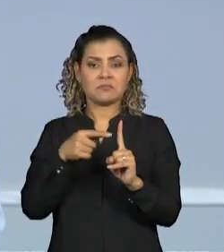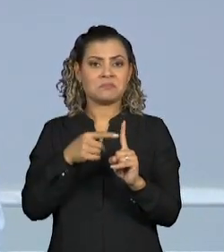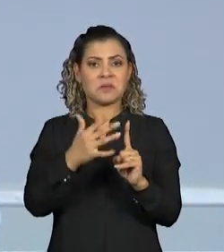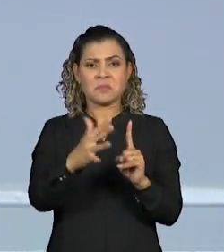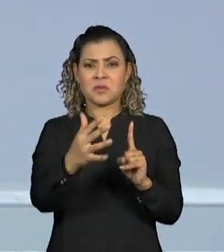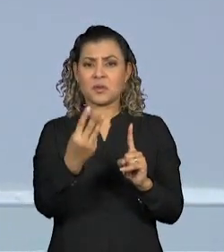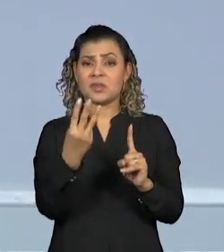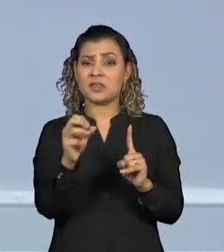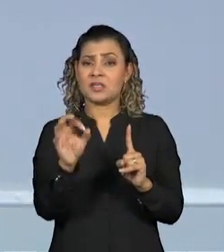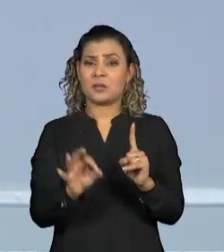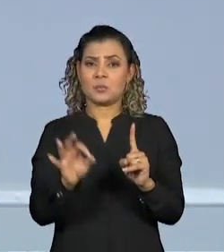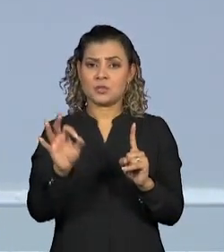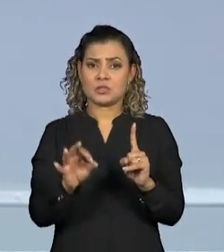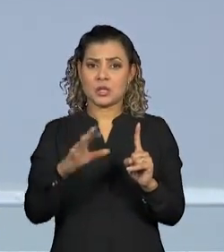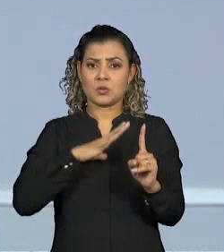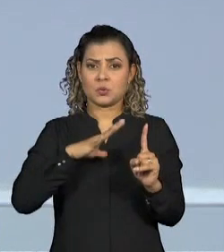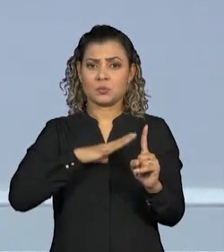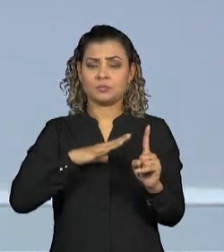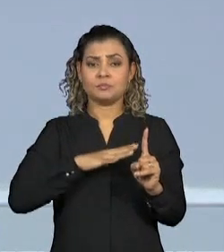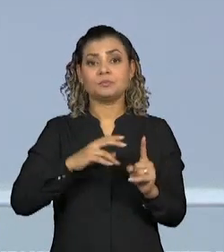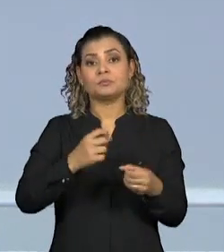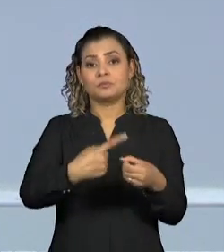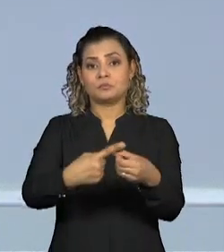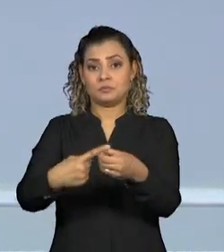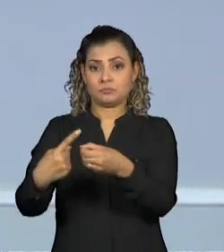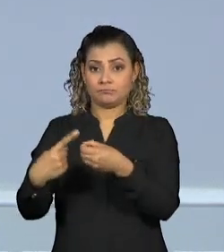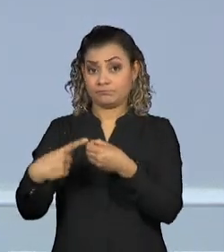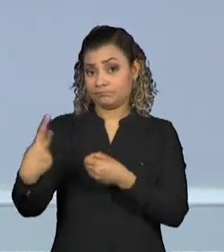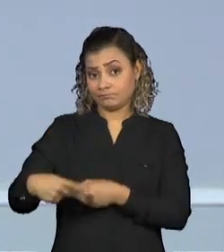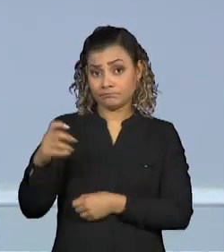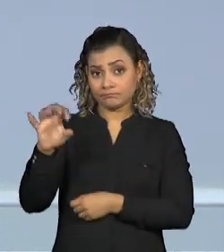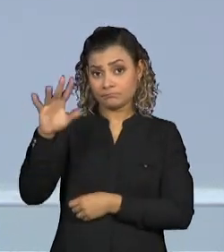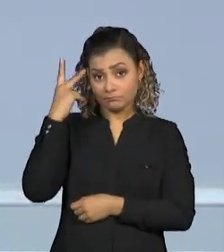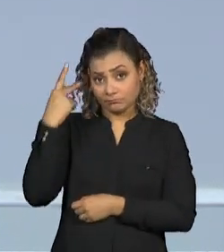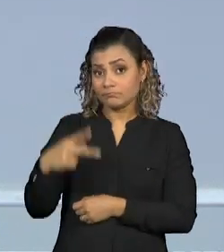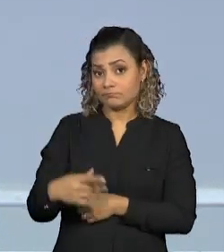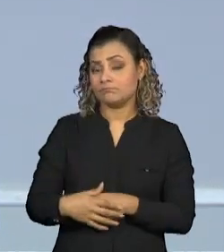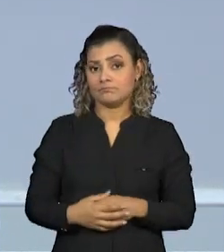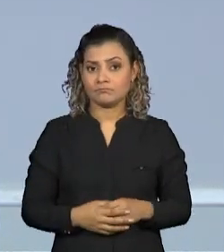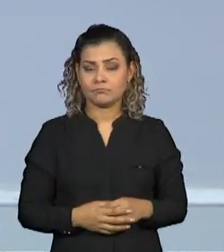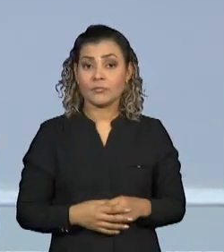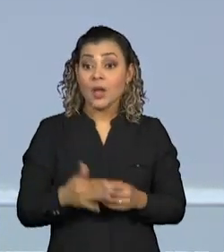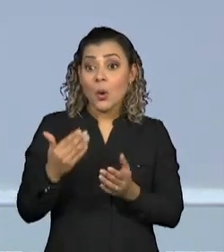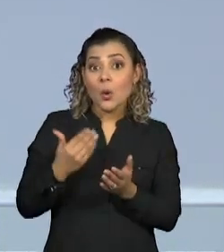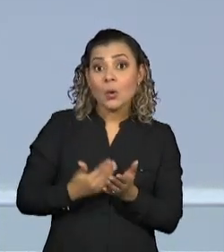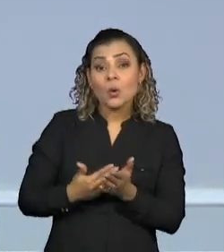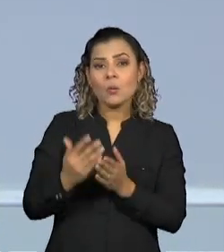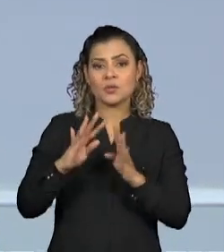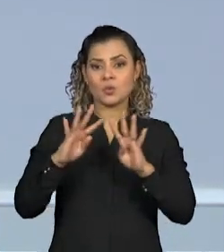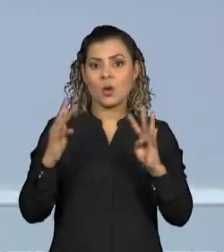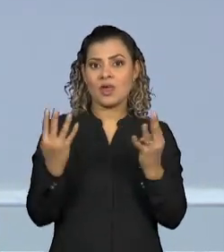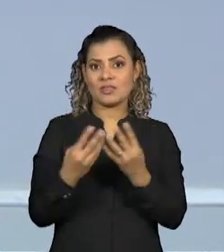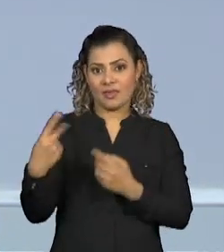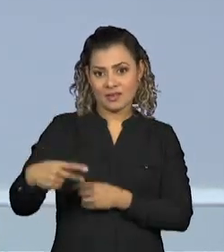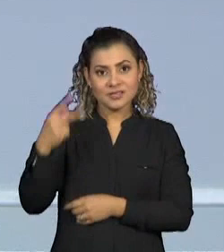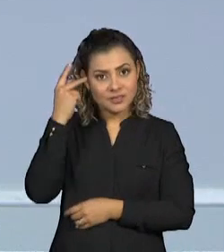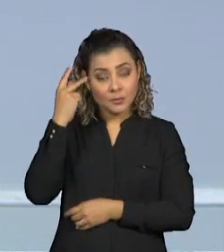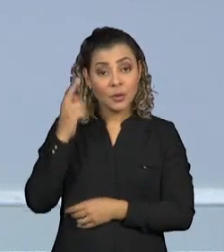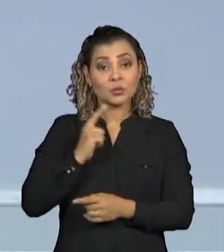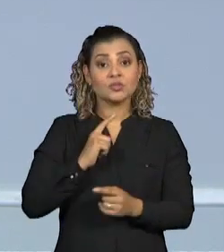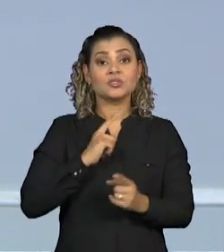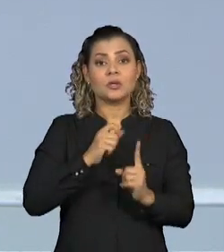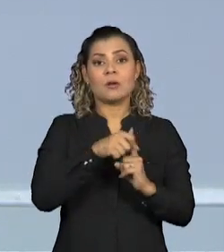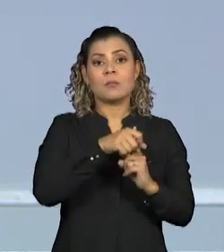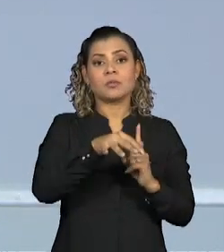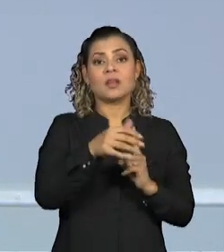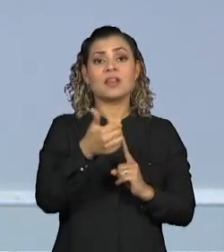menos 30% dos municípios do estado de São Paulo. Quando começou a quarentena, nós tínhamos transmissão ativa em